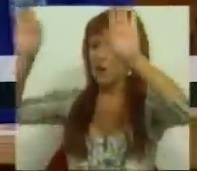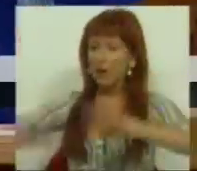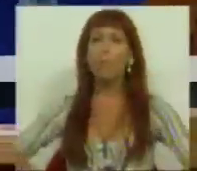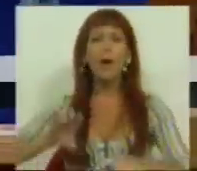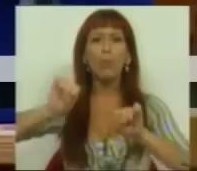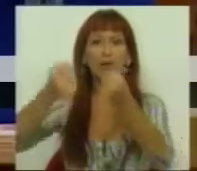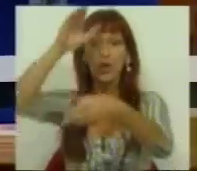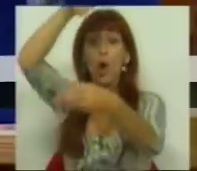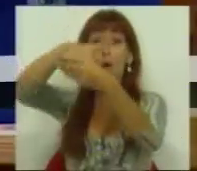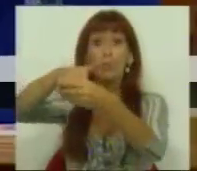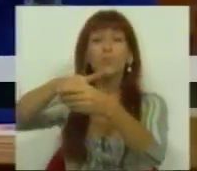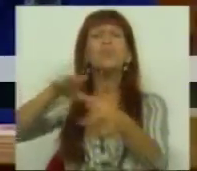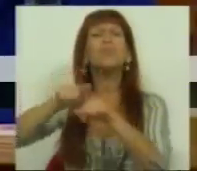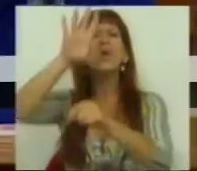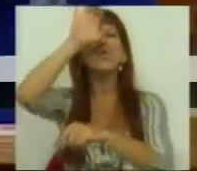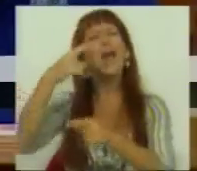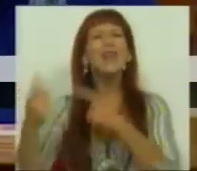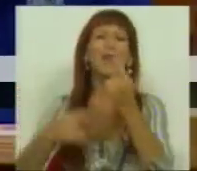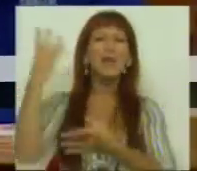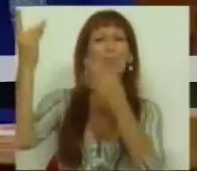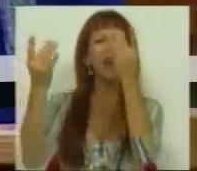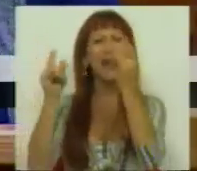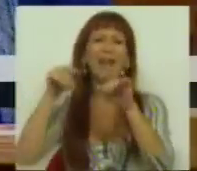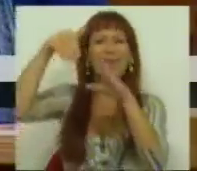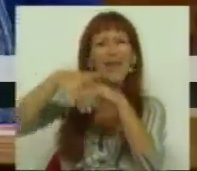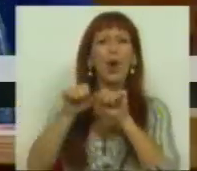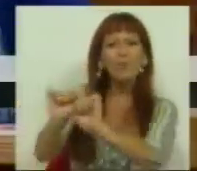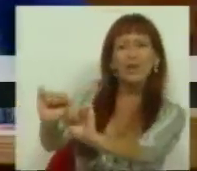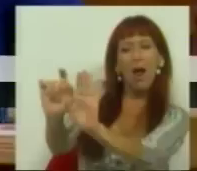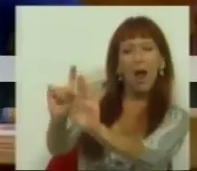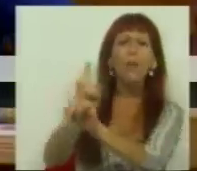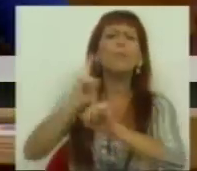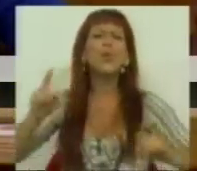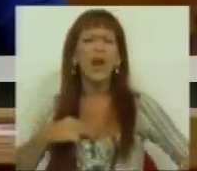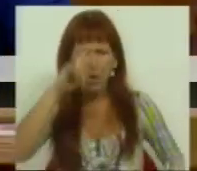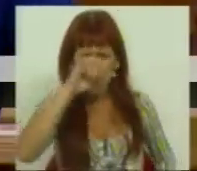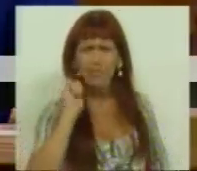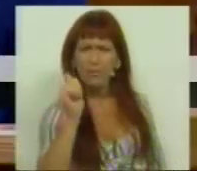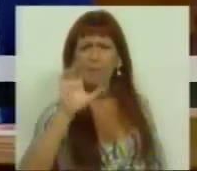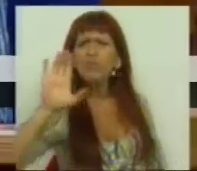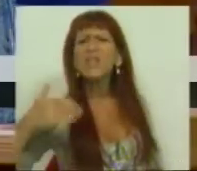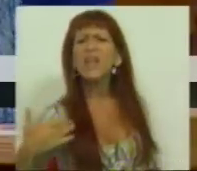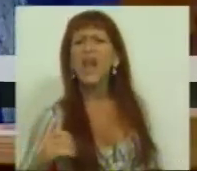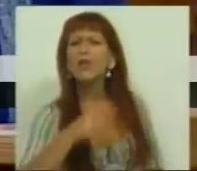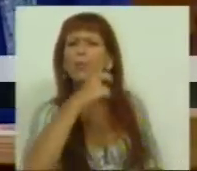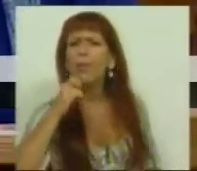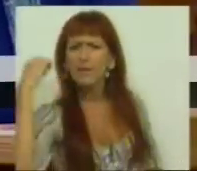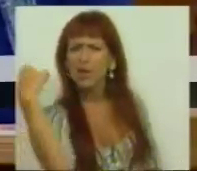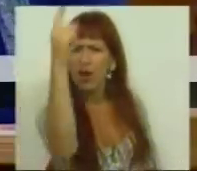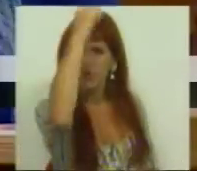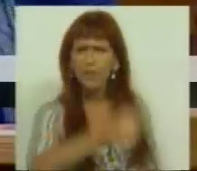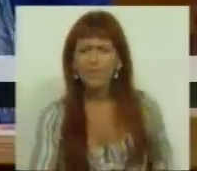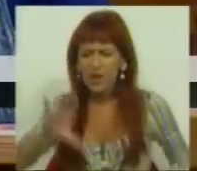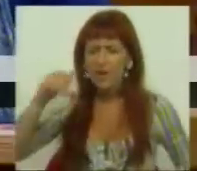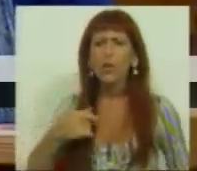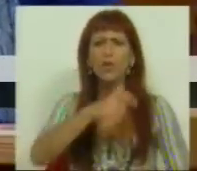partido da coligação, que às vezes até gosta de brincar à oposição. Porque lembramos-nos bem que o CDS fez promessas.